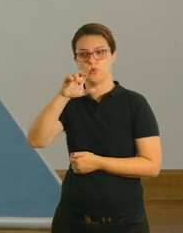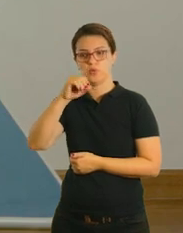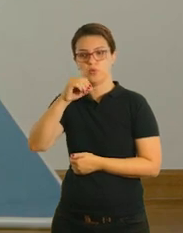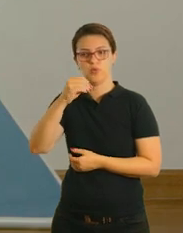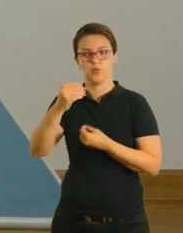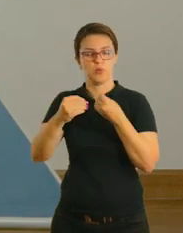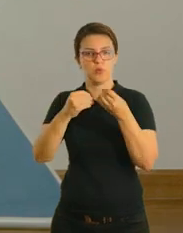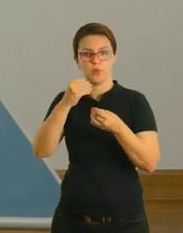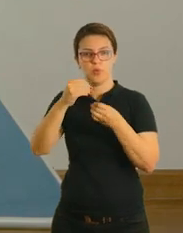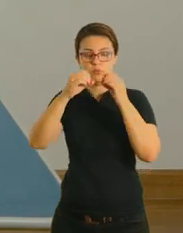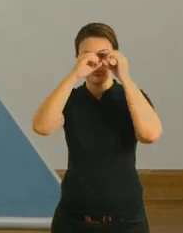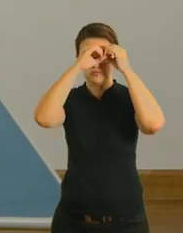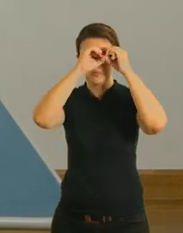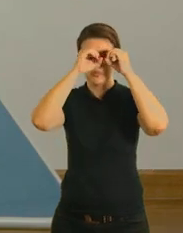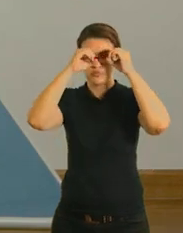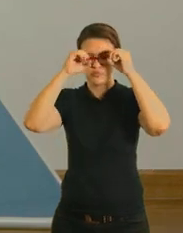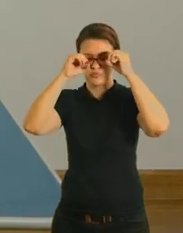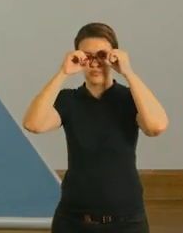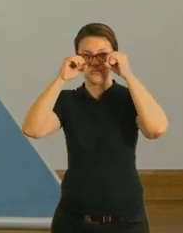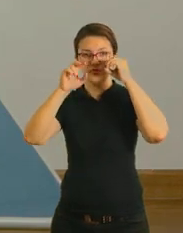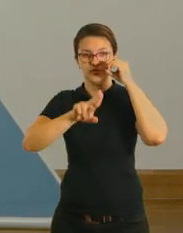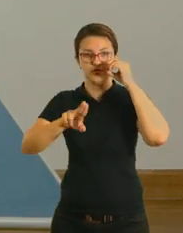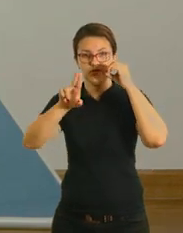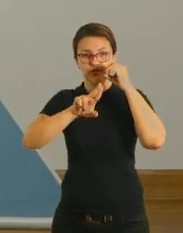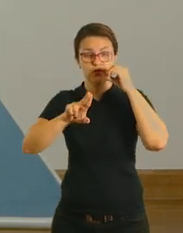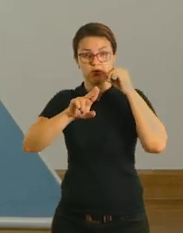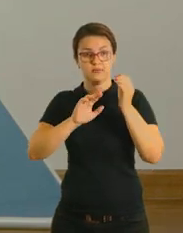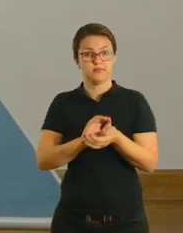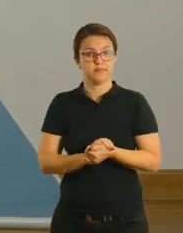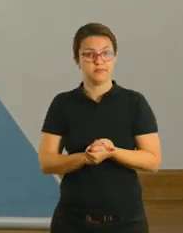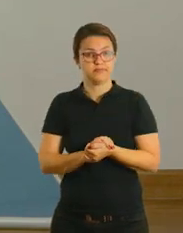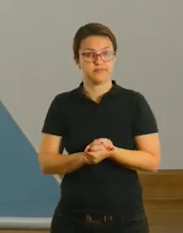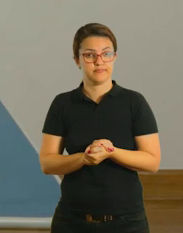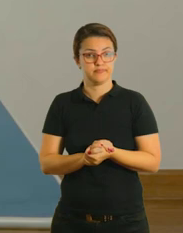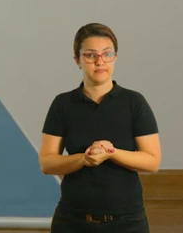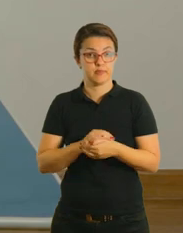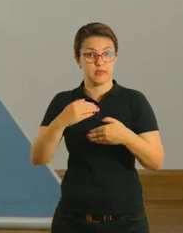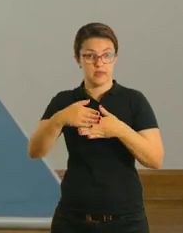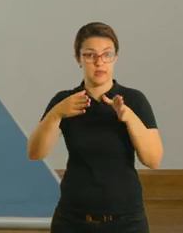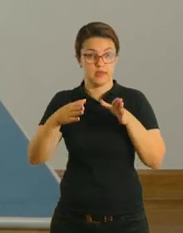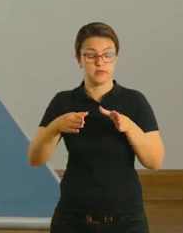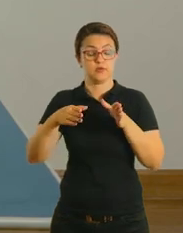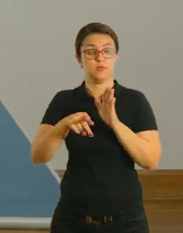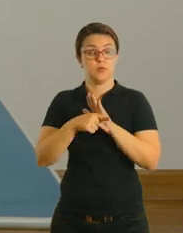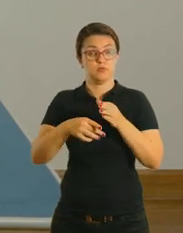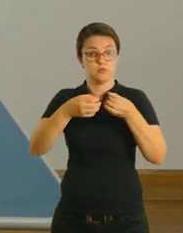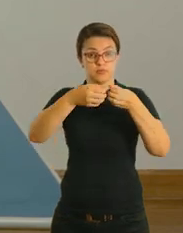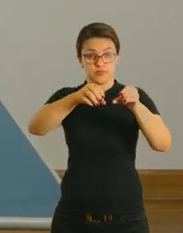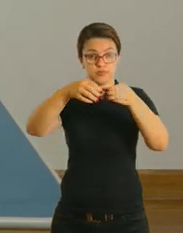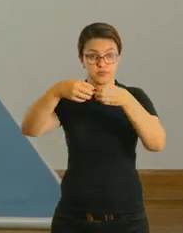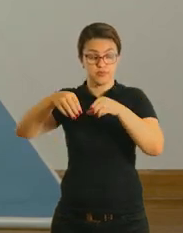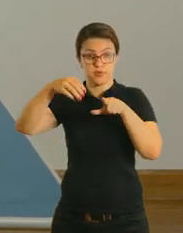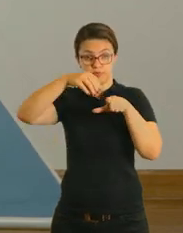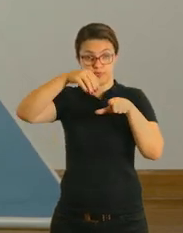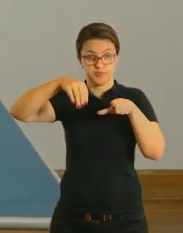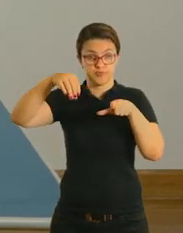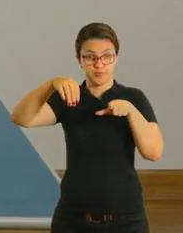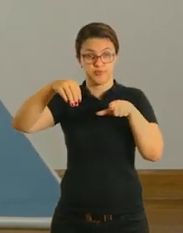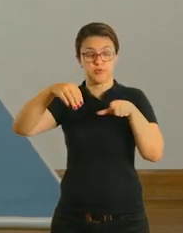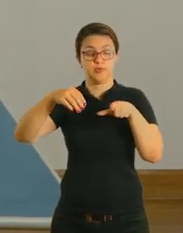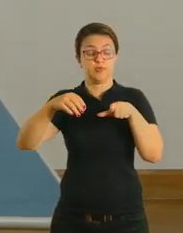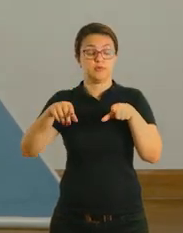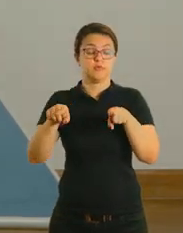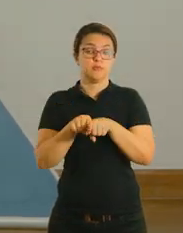o exemplo. Qual o material que usei? Caixa de ovos, um palito, tá, de